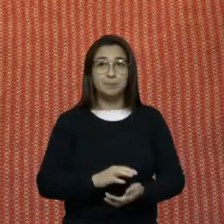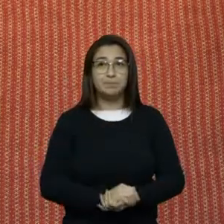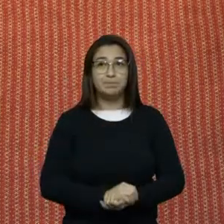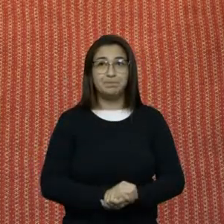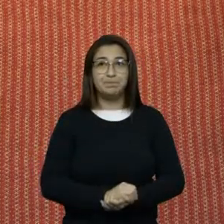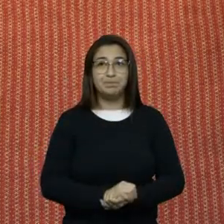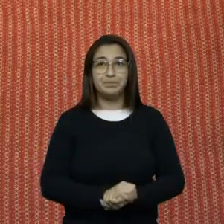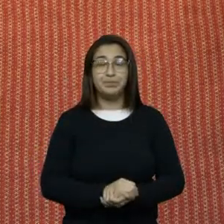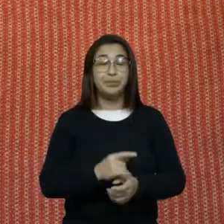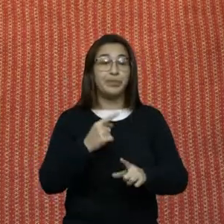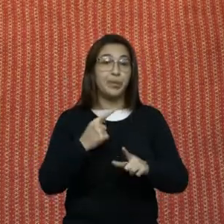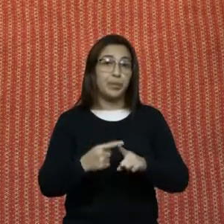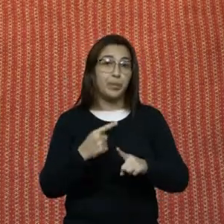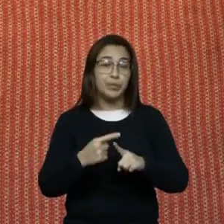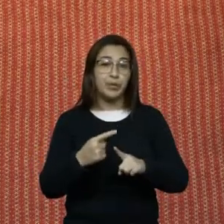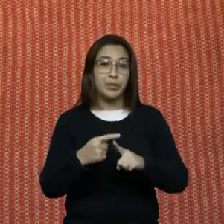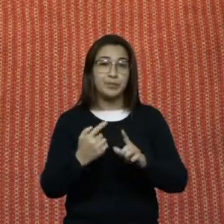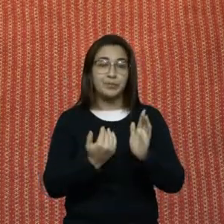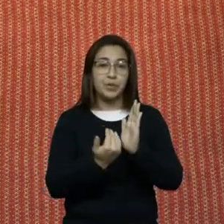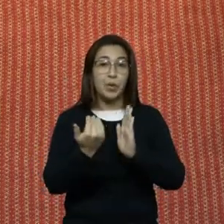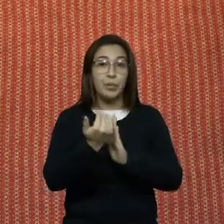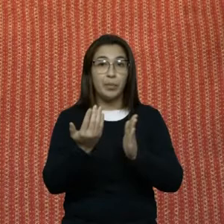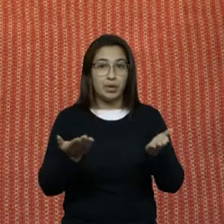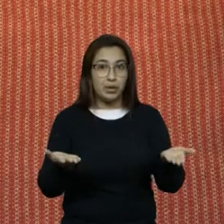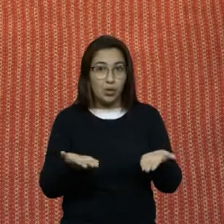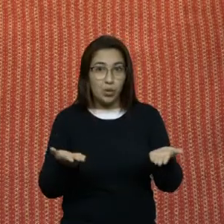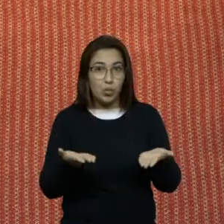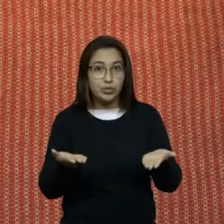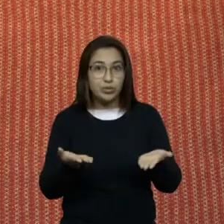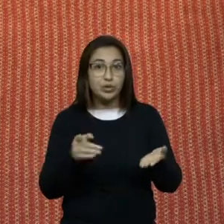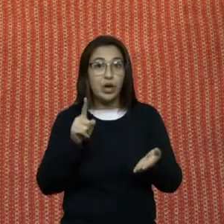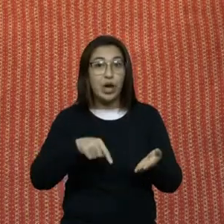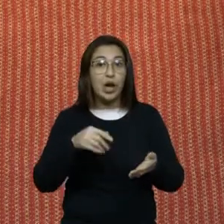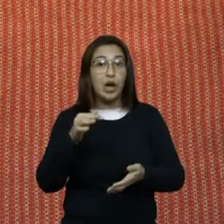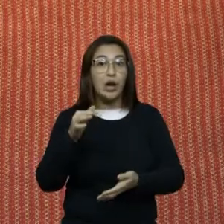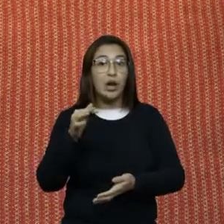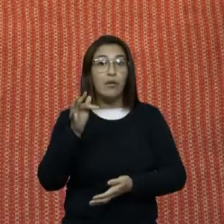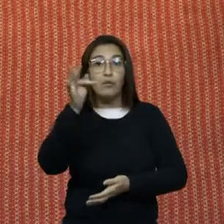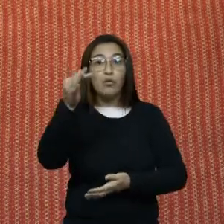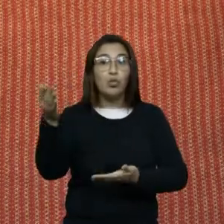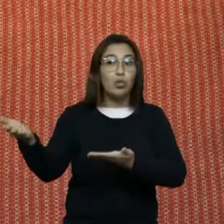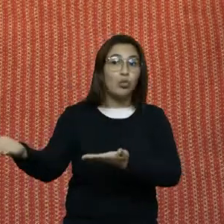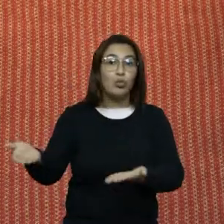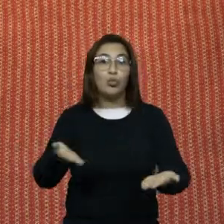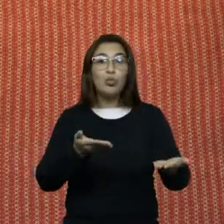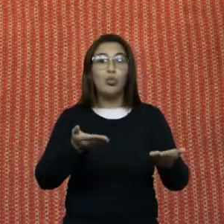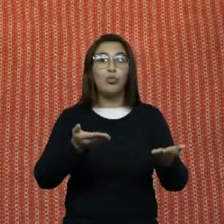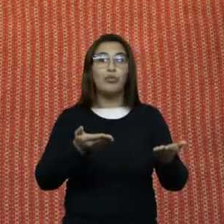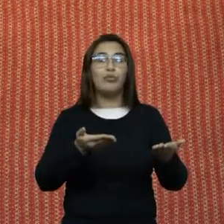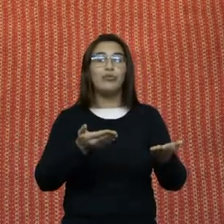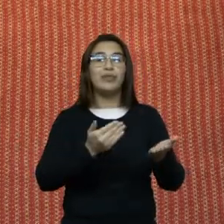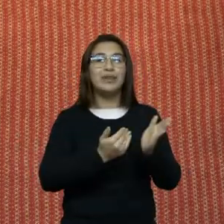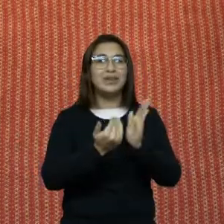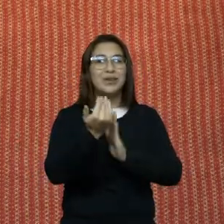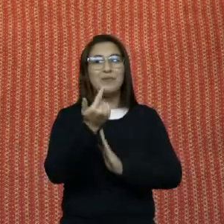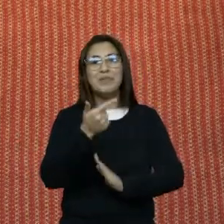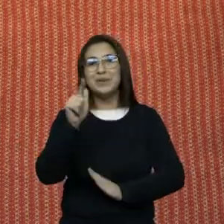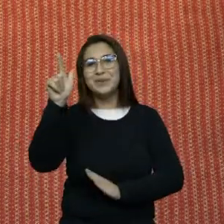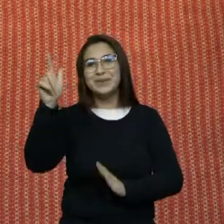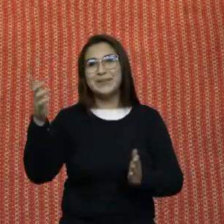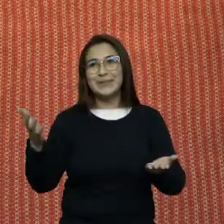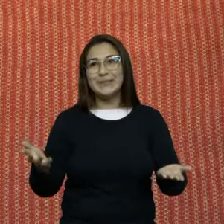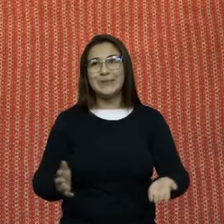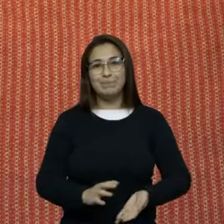é porque o aumento de hoje é um convite é uma porta aberta para o aumento de amanhã